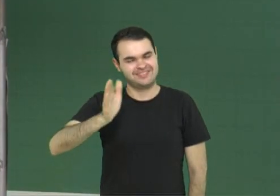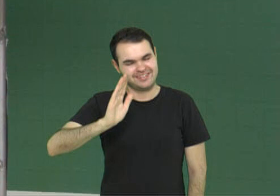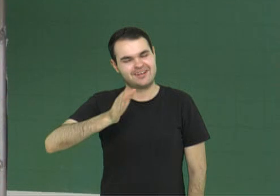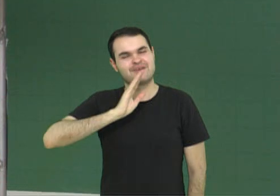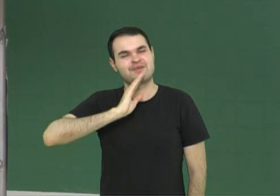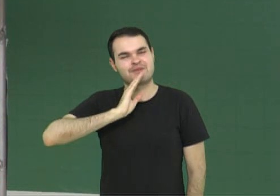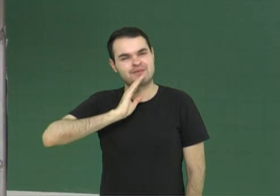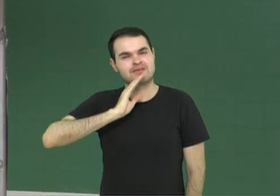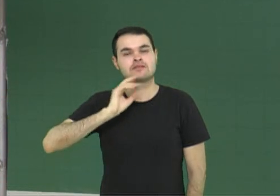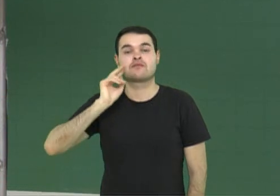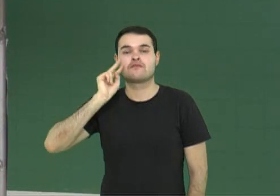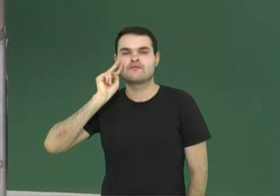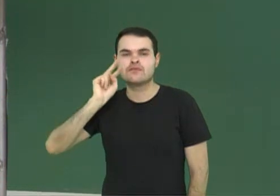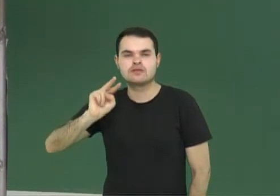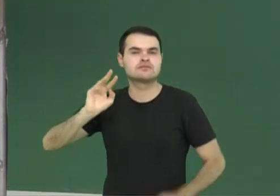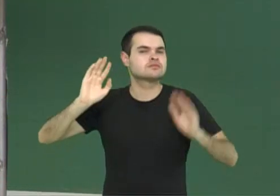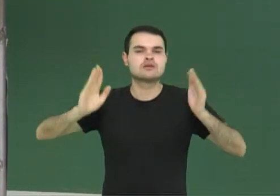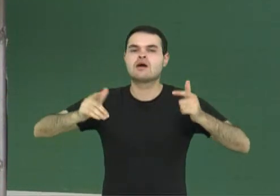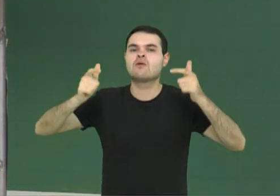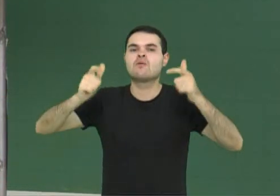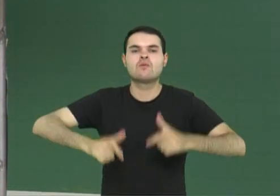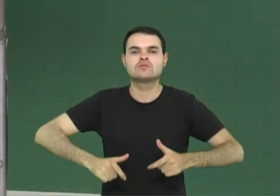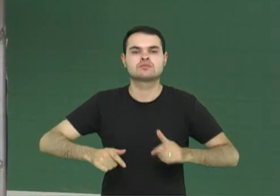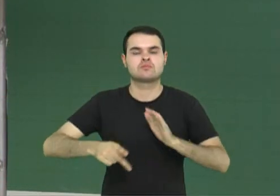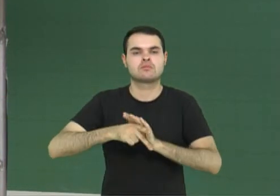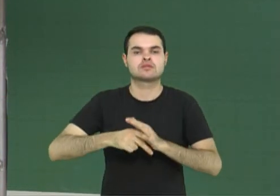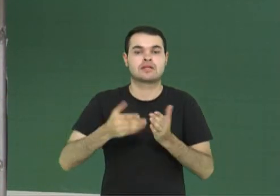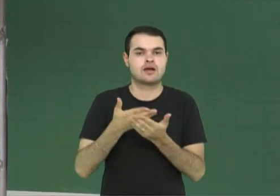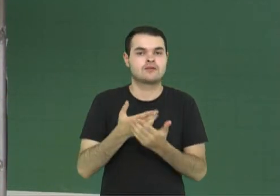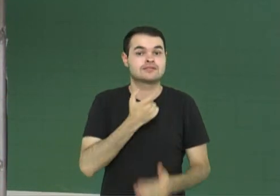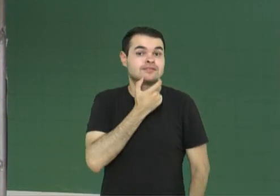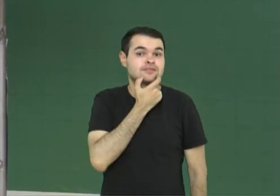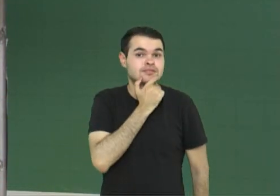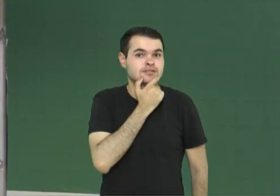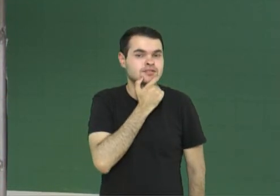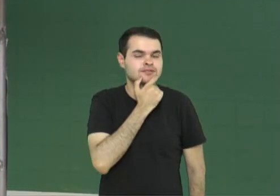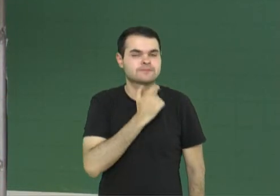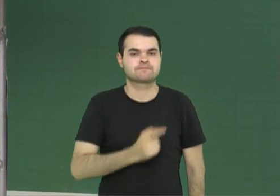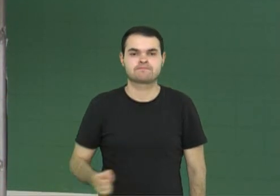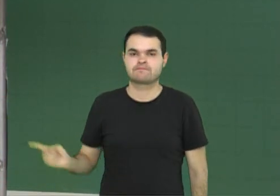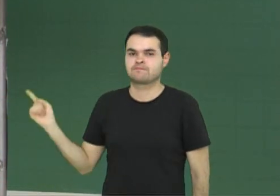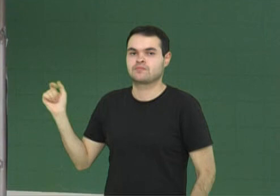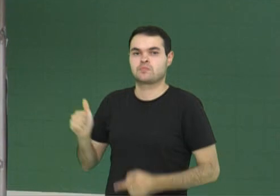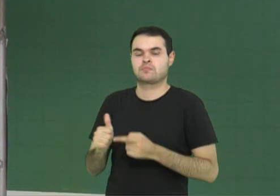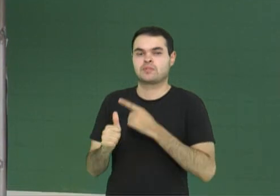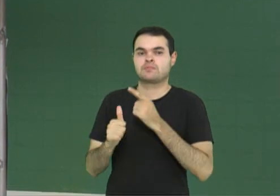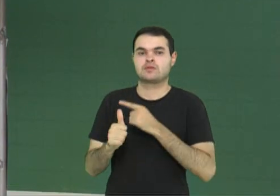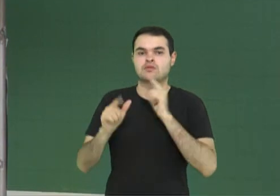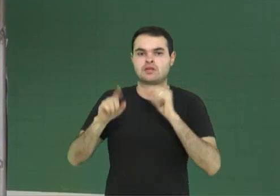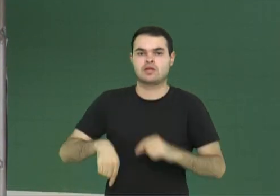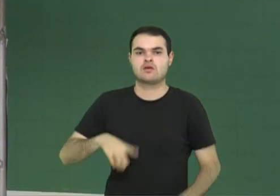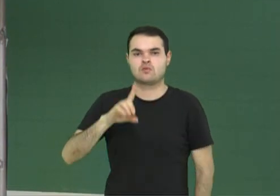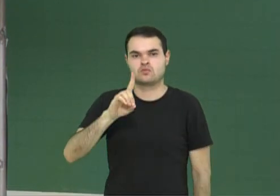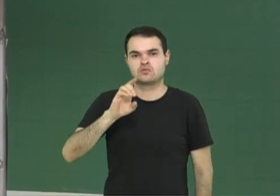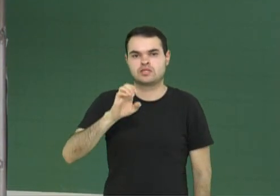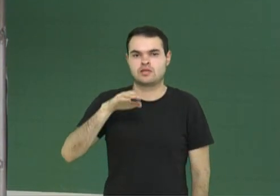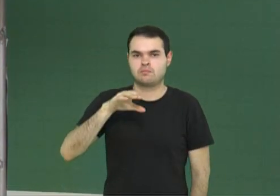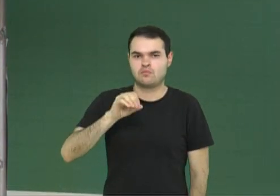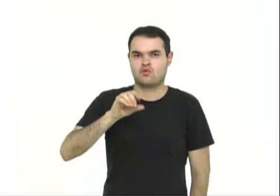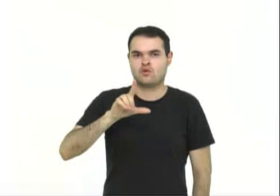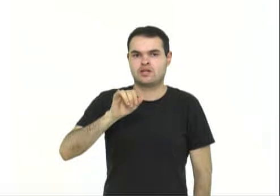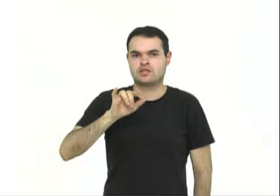já os viram lá na aula de inglês, tá bom? Então, primeiro, a gente vai falar do Demolidor.